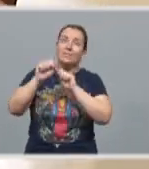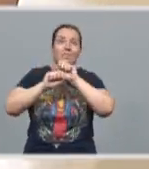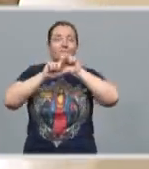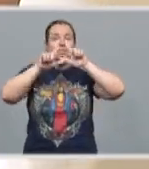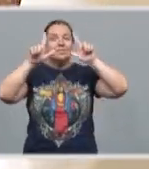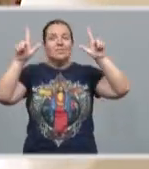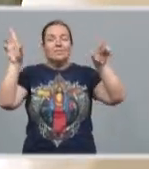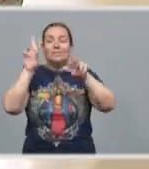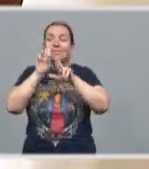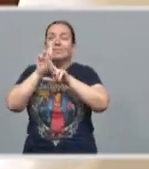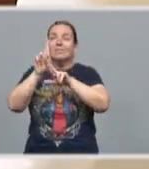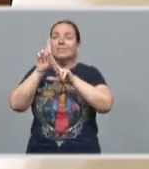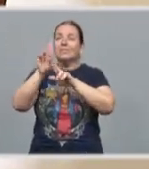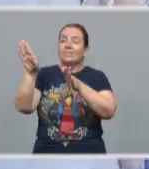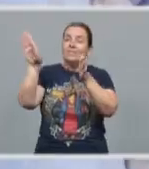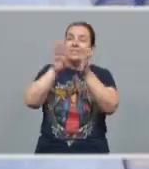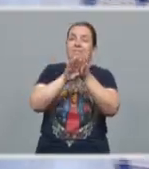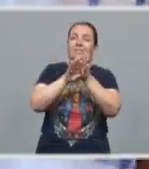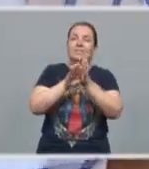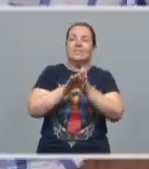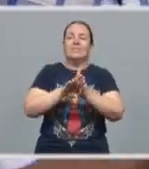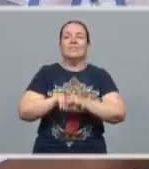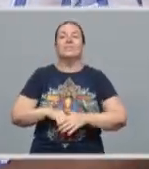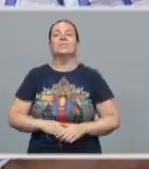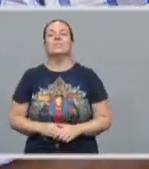amanhecer, a esperança vai chegar.